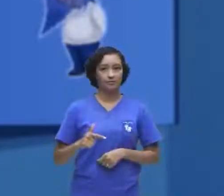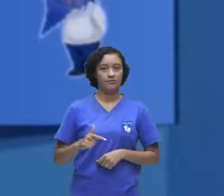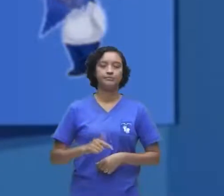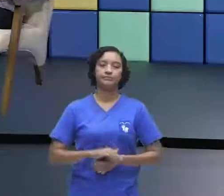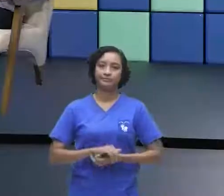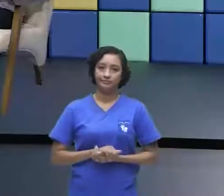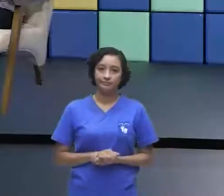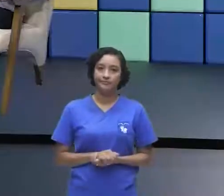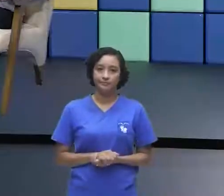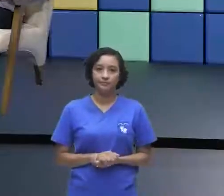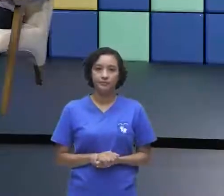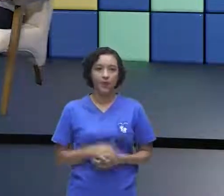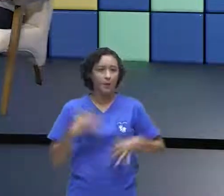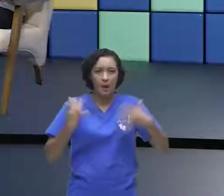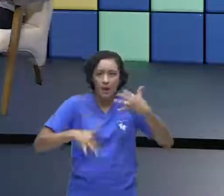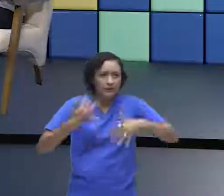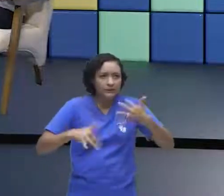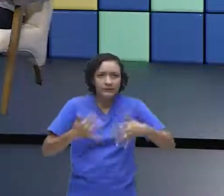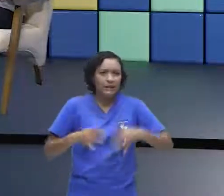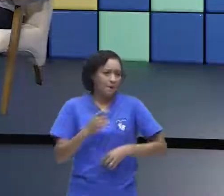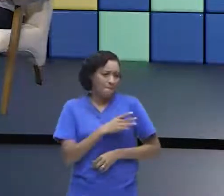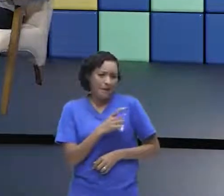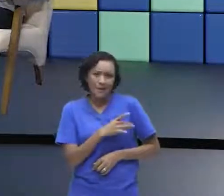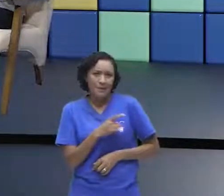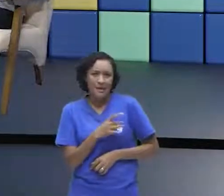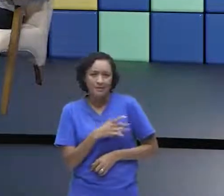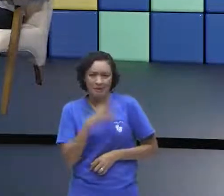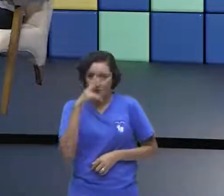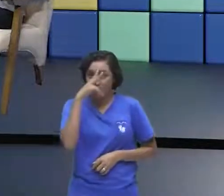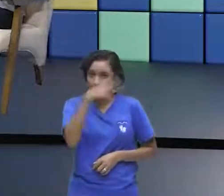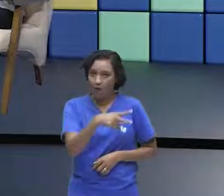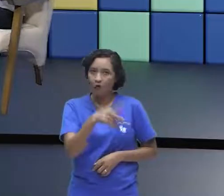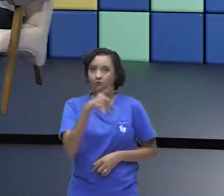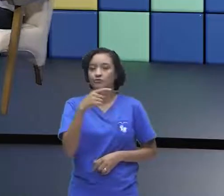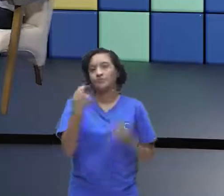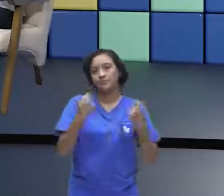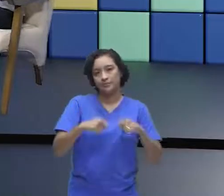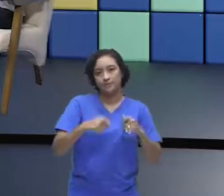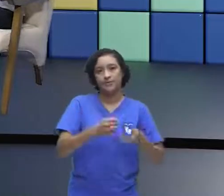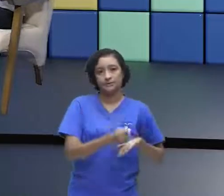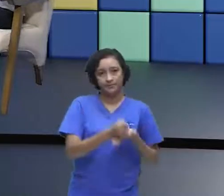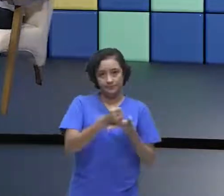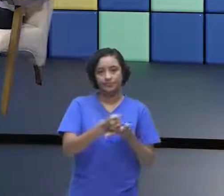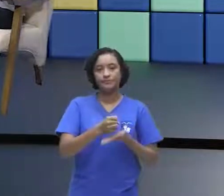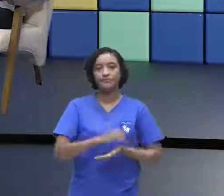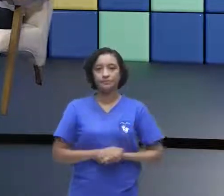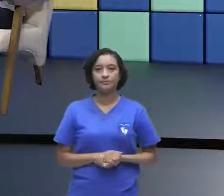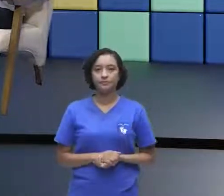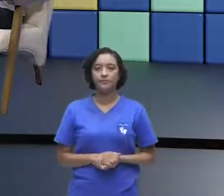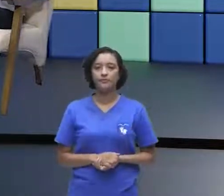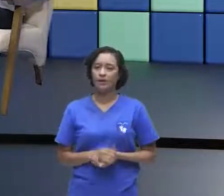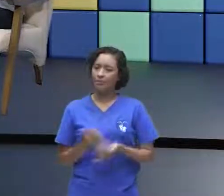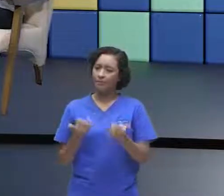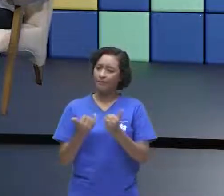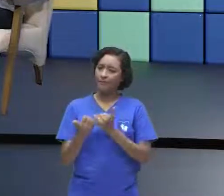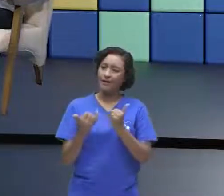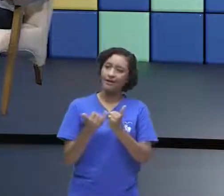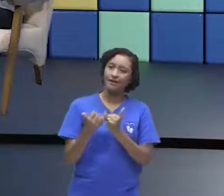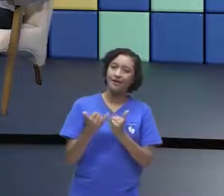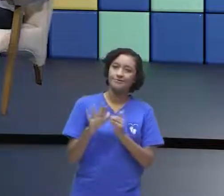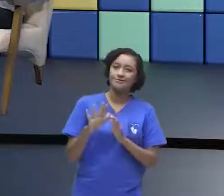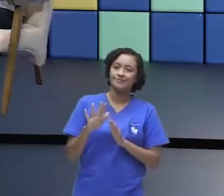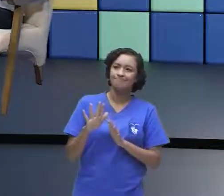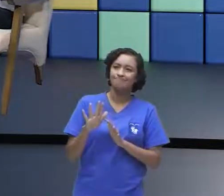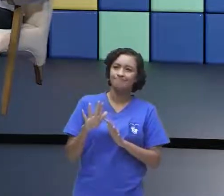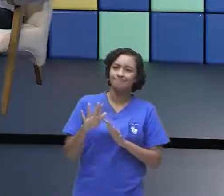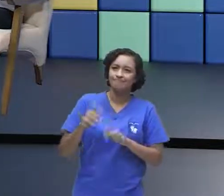Então, o pânico é um medo extremo. Extremo, isso. Assim, falando um pouco sobre isso, parece até que se a gente fosse fazer uma analogia, né,